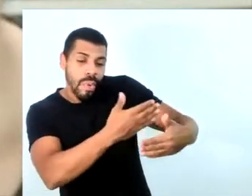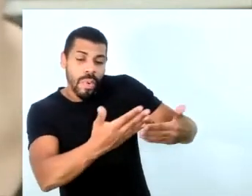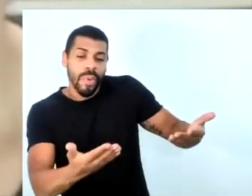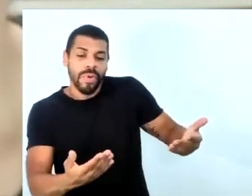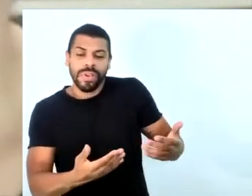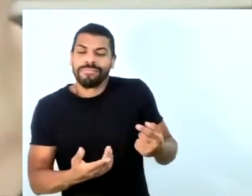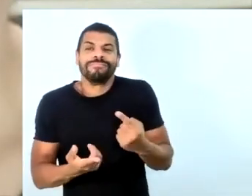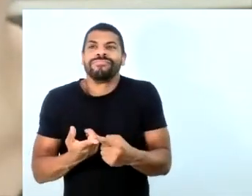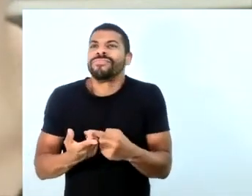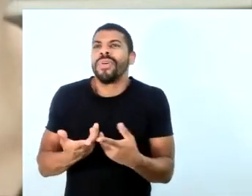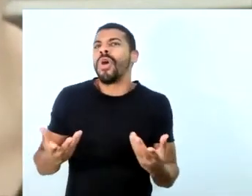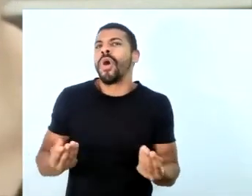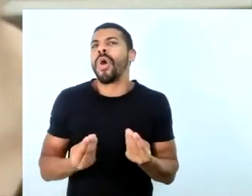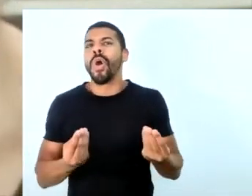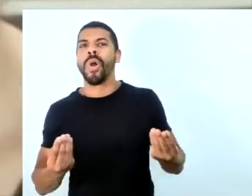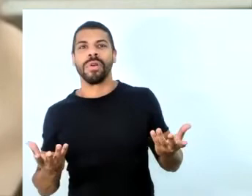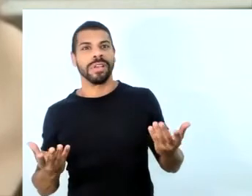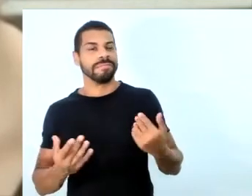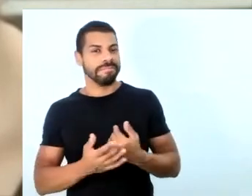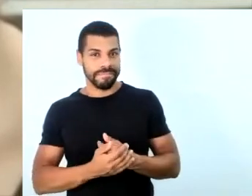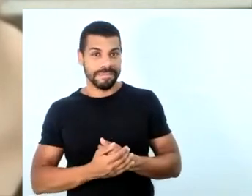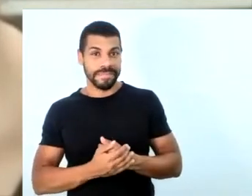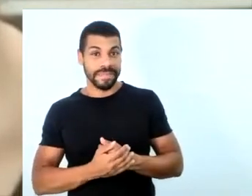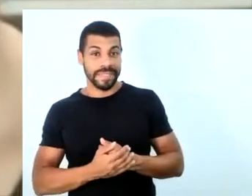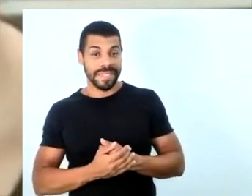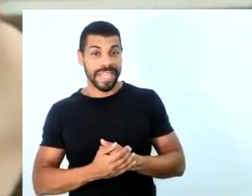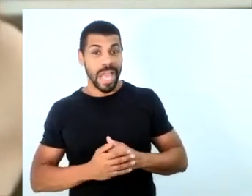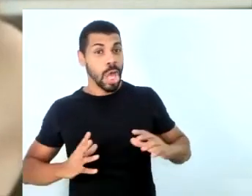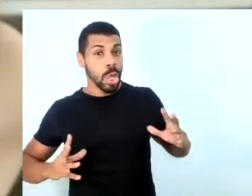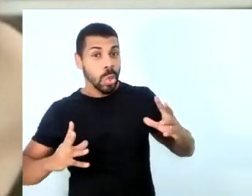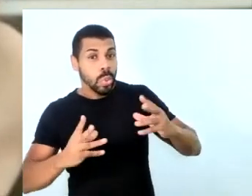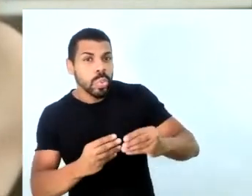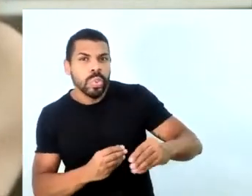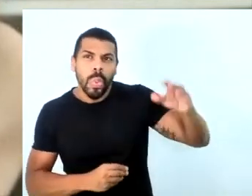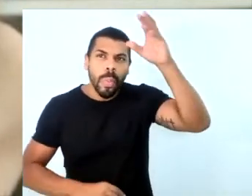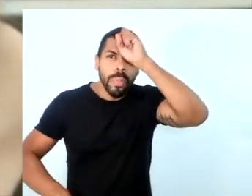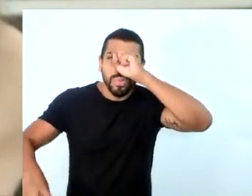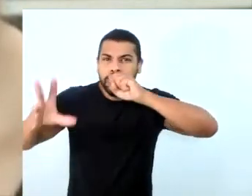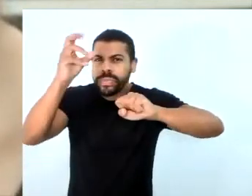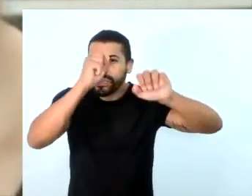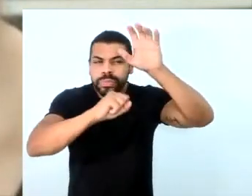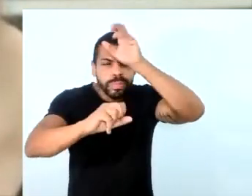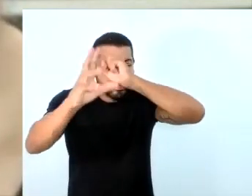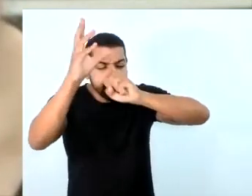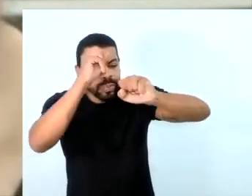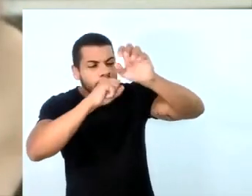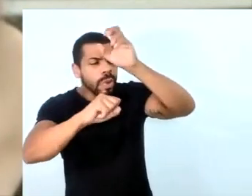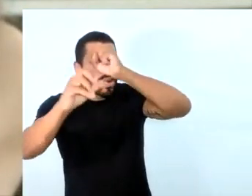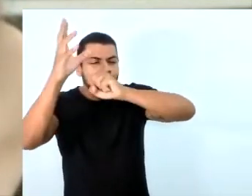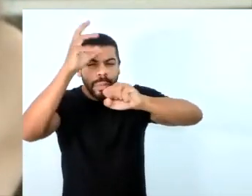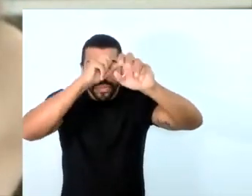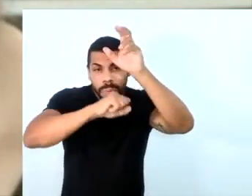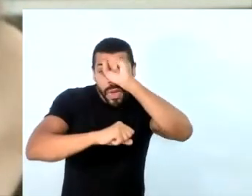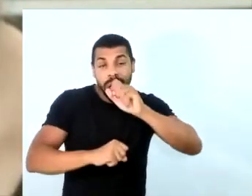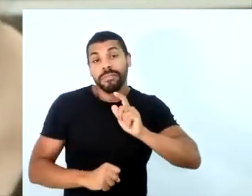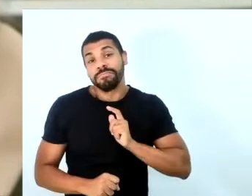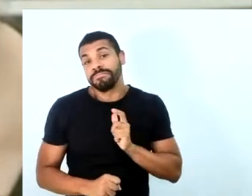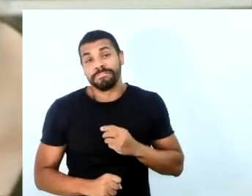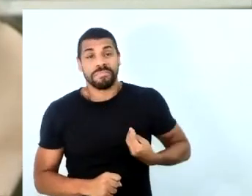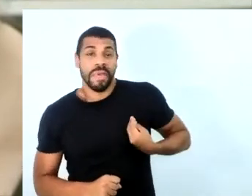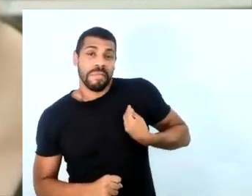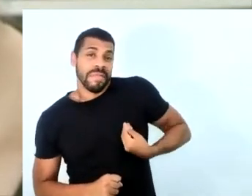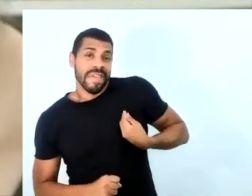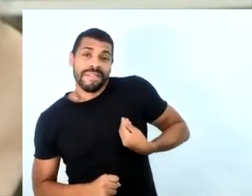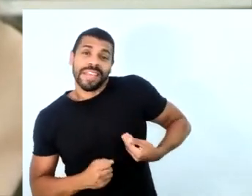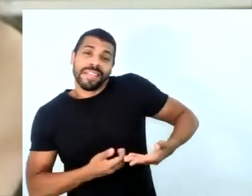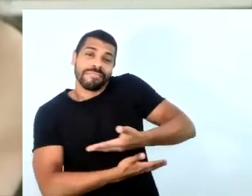uso a camisa em V? Foi a figurinista que me ajudou, sabe? Então, tudo isso para mim é aprendizado quando eu estou no processo. Eu aprendo sobre mim, eu aprendo sobre